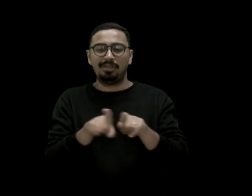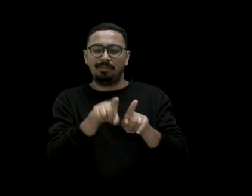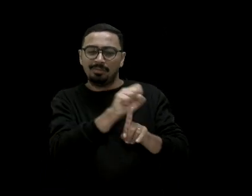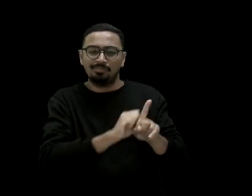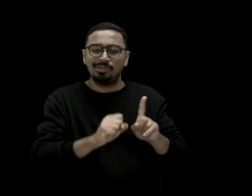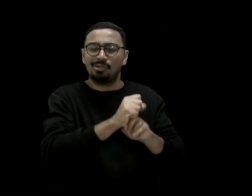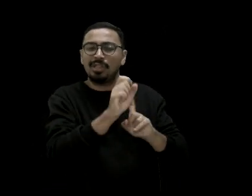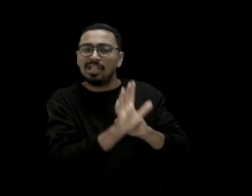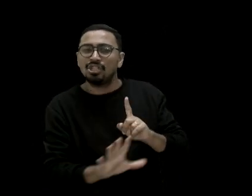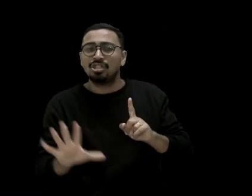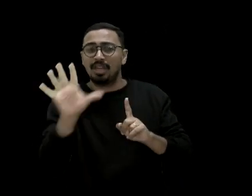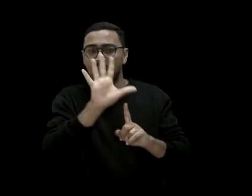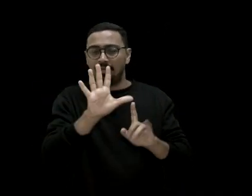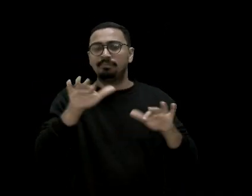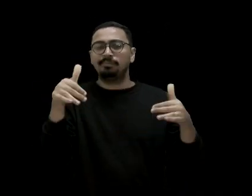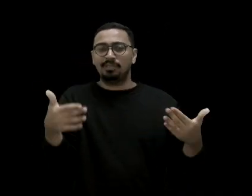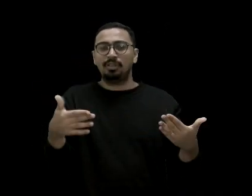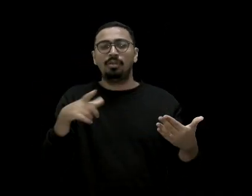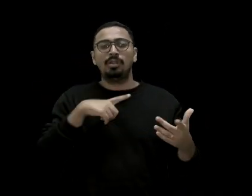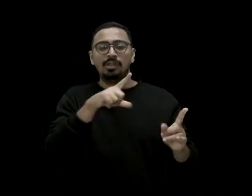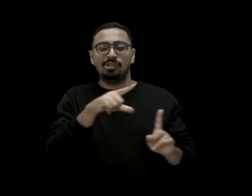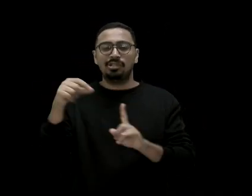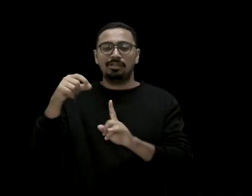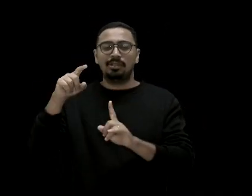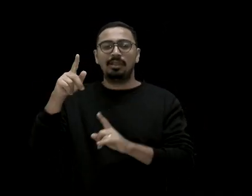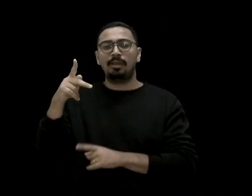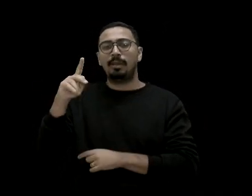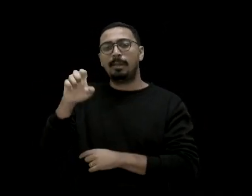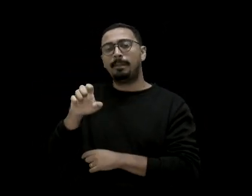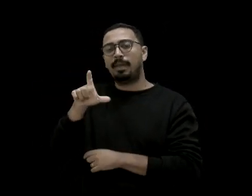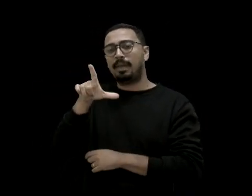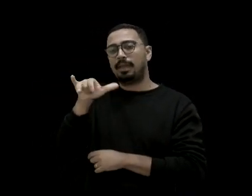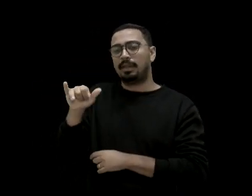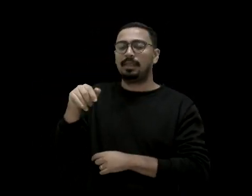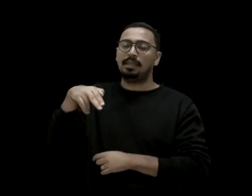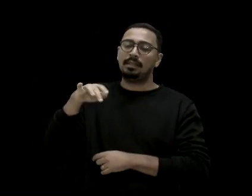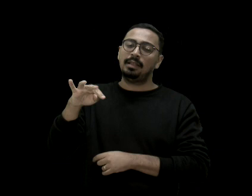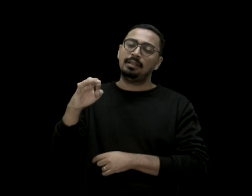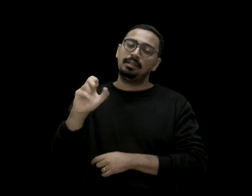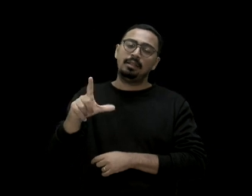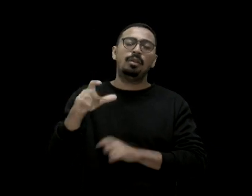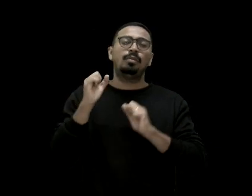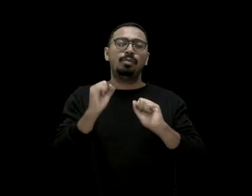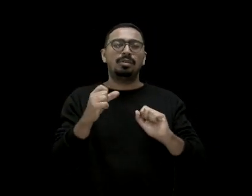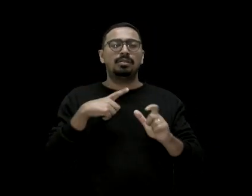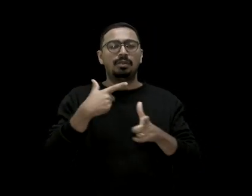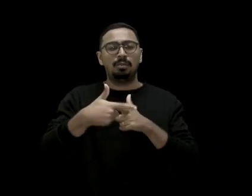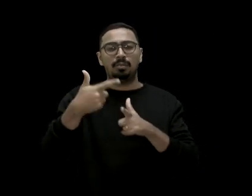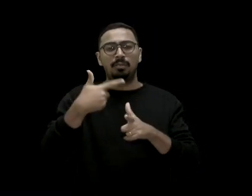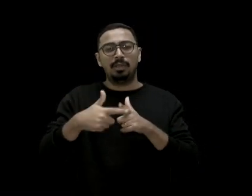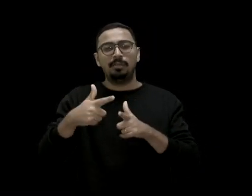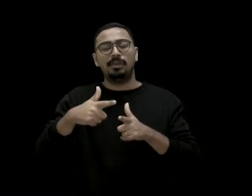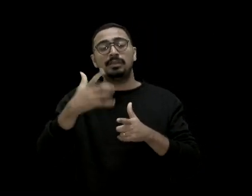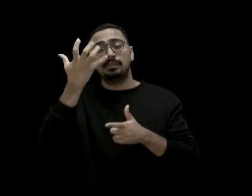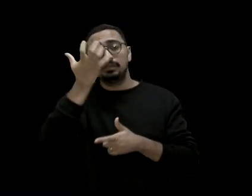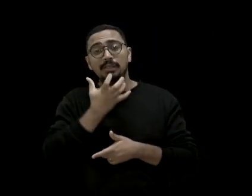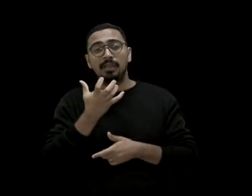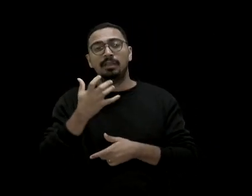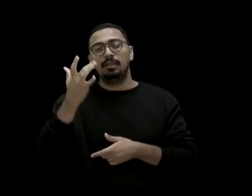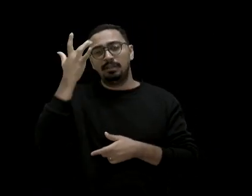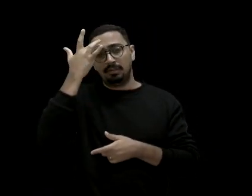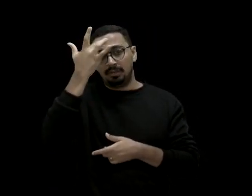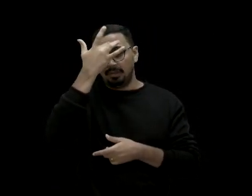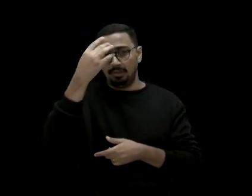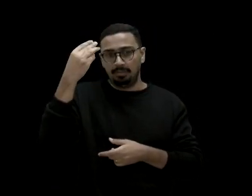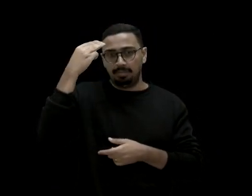sociedade. Destacamos ainda que o período perinatal pode agravar condições prévias de saúde mental, como ansiedade,